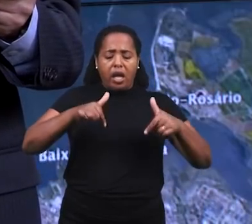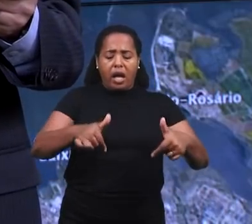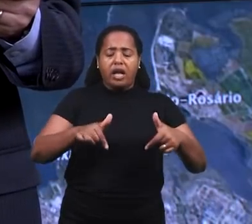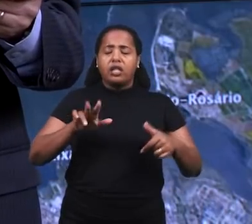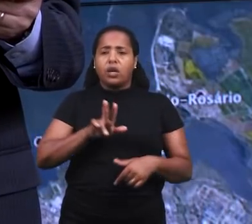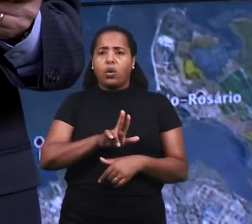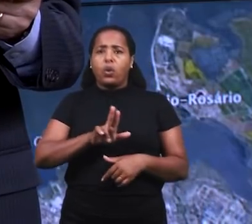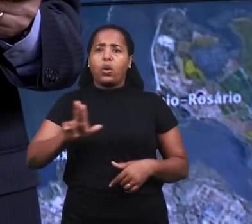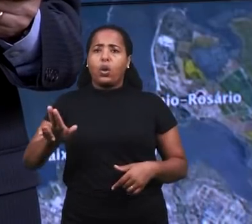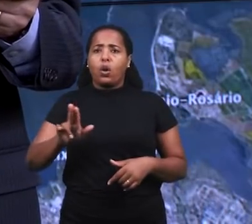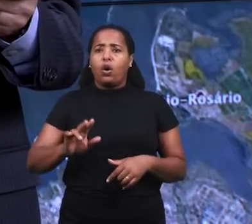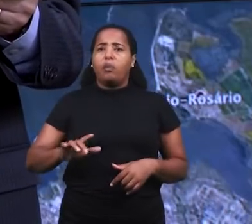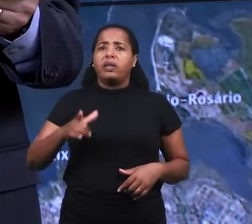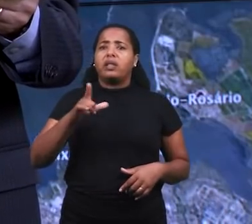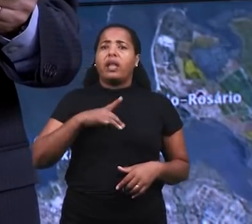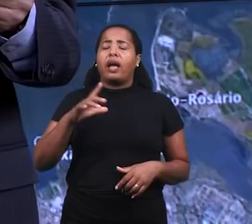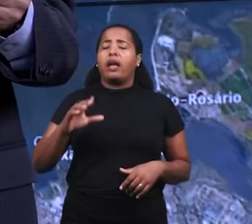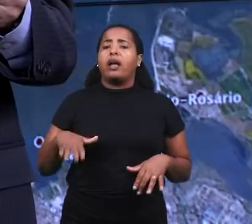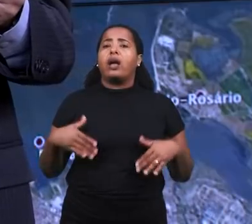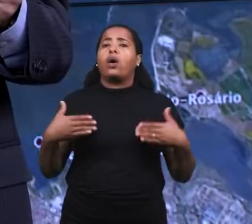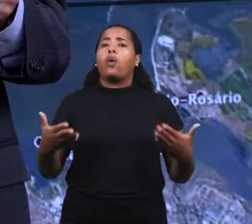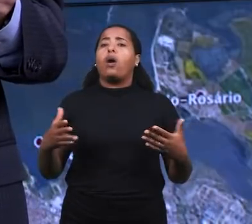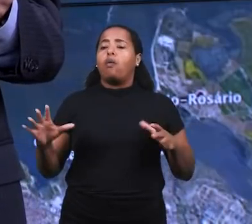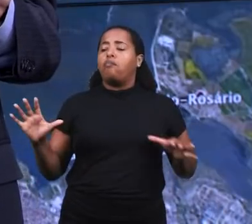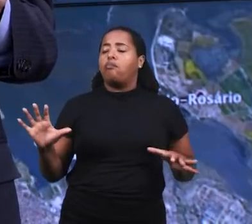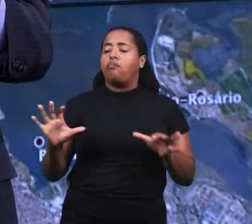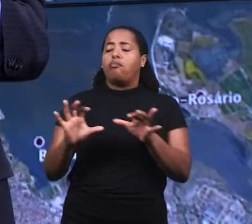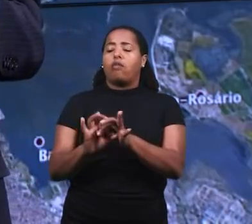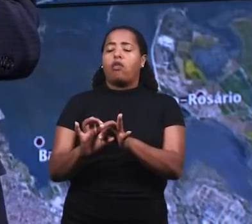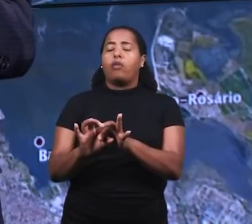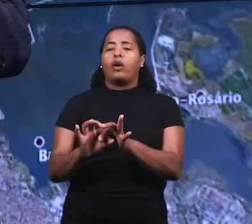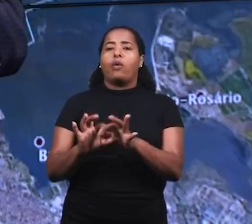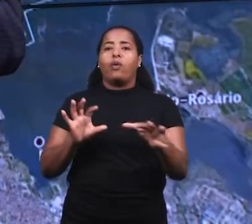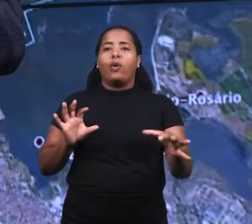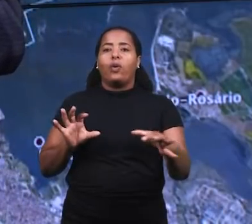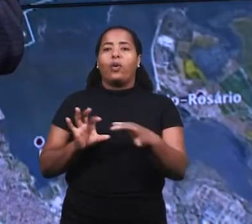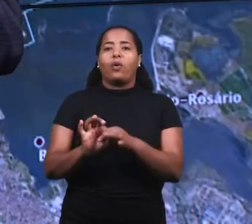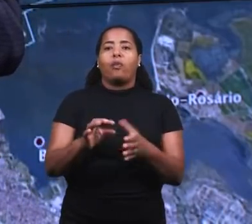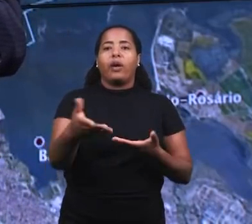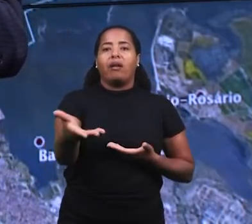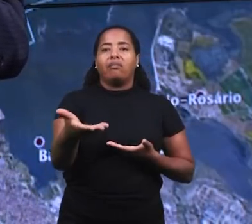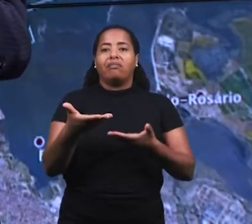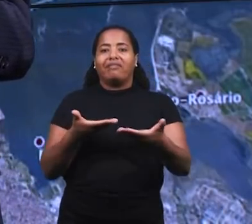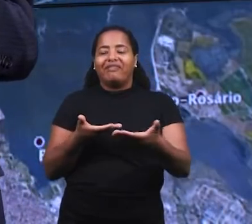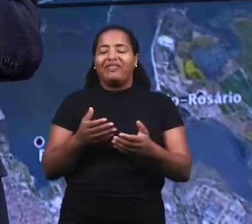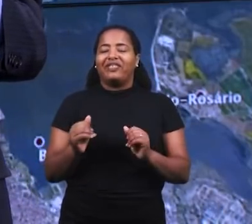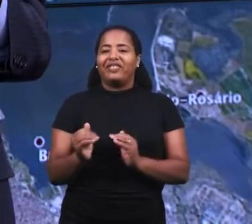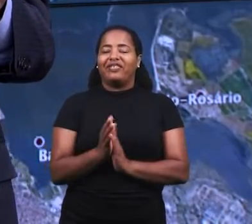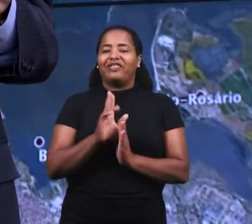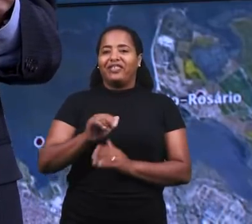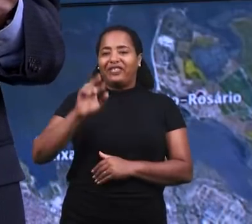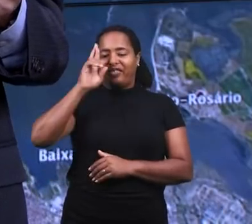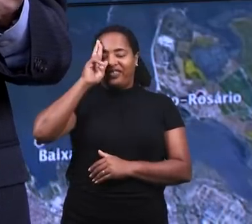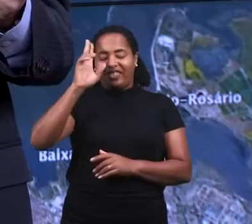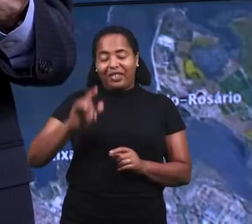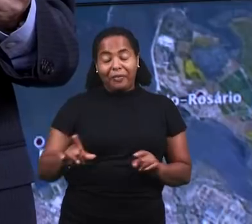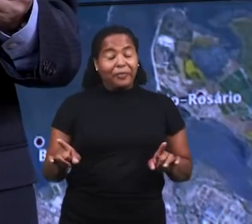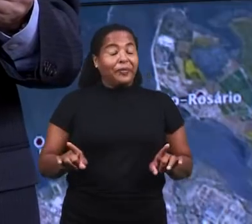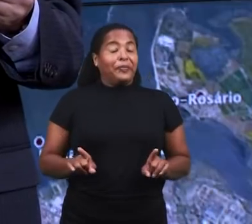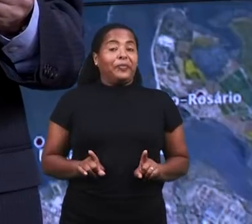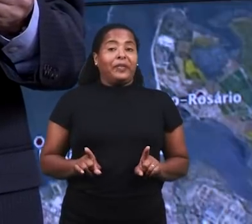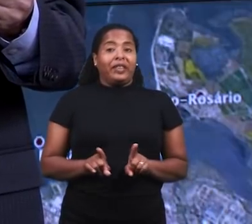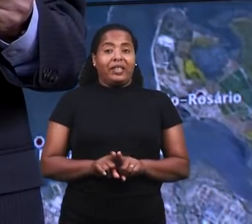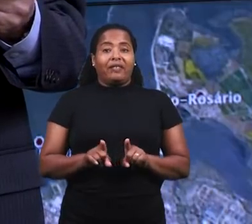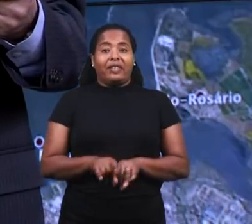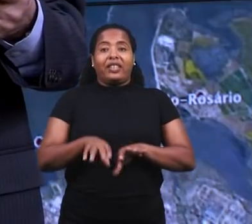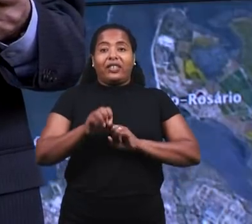esta ação, o irmão deu nome a ela, muito bem colocado. Essa ação se chama comunhão entre os irmãos. Louvado